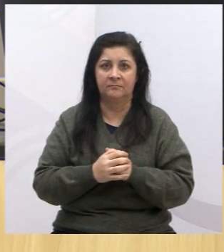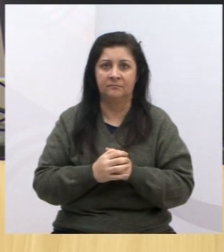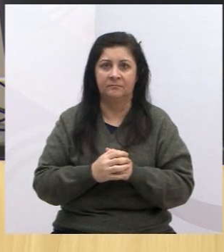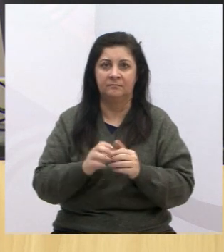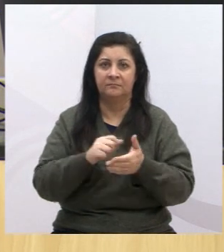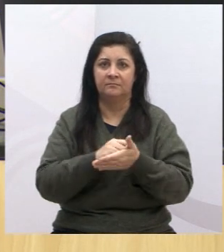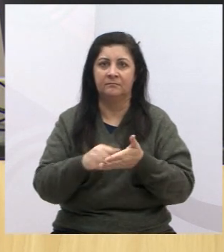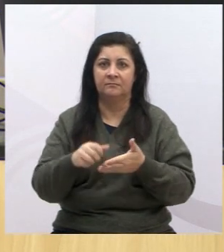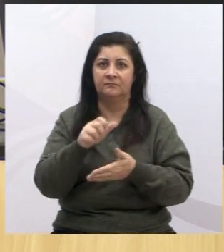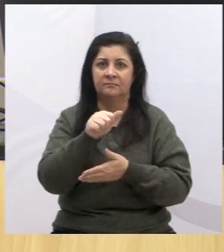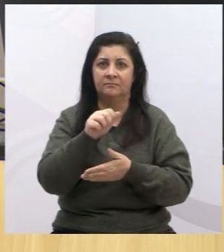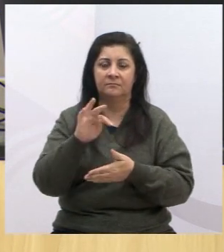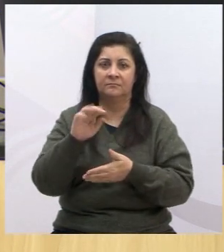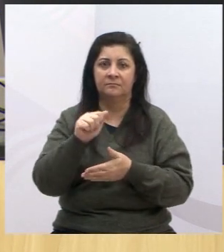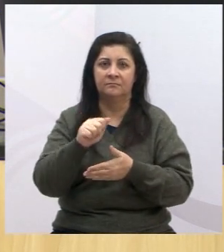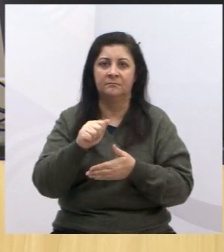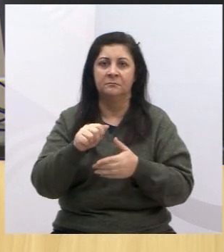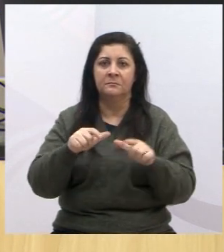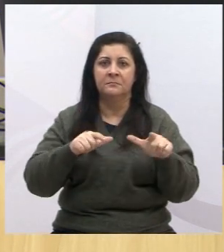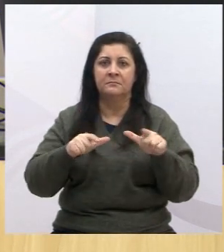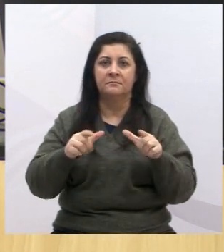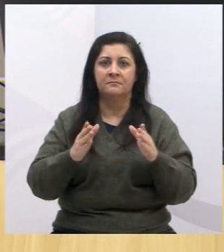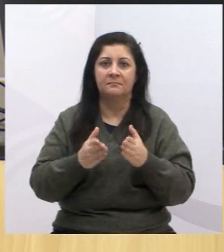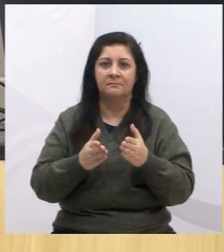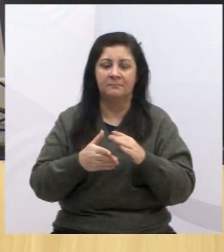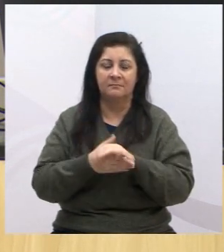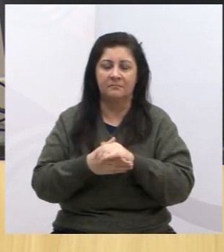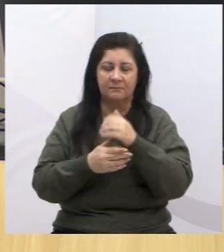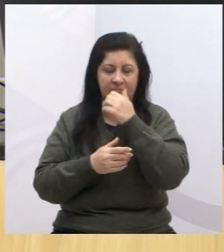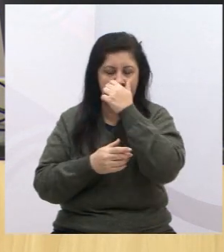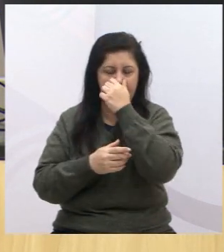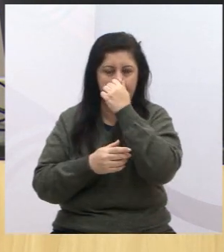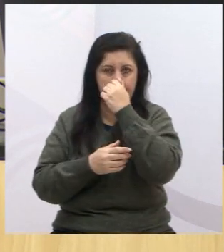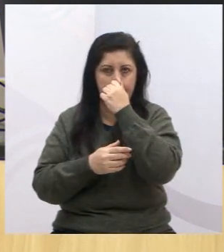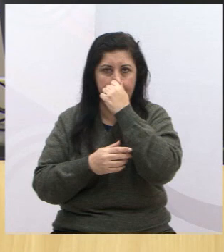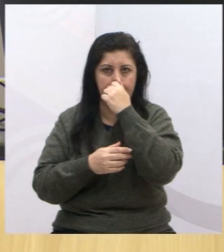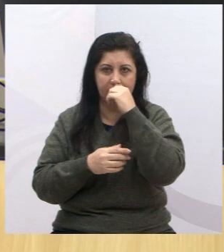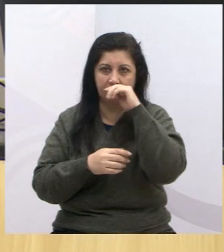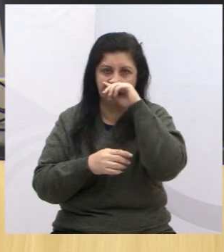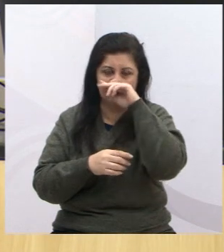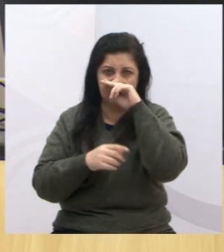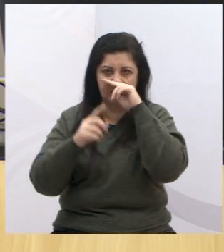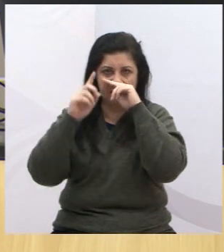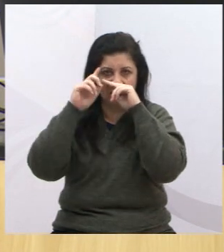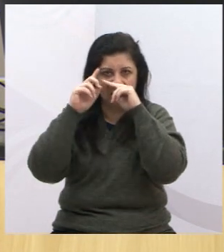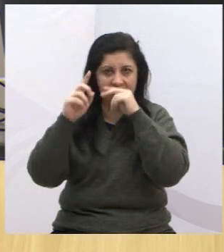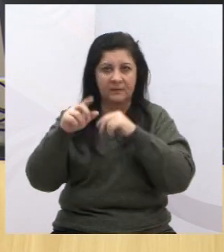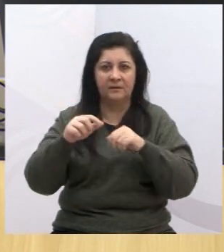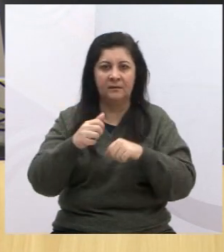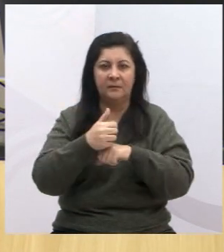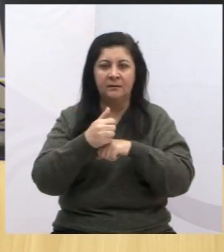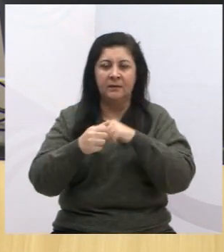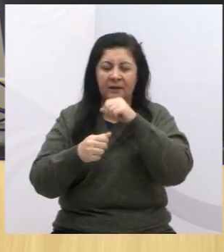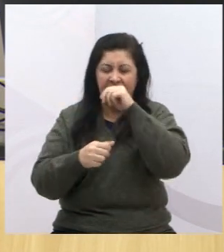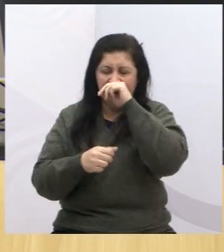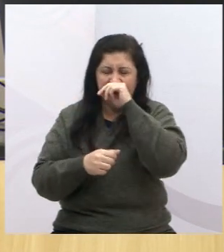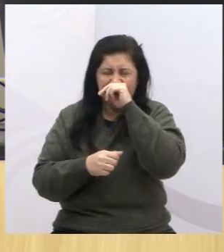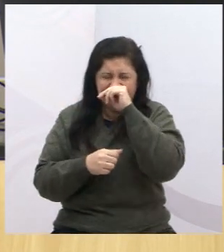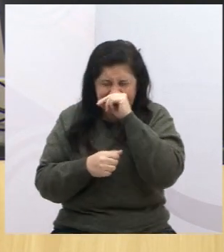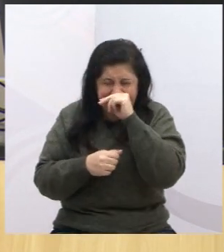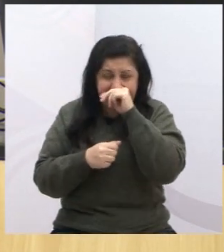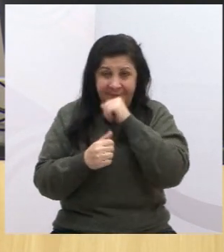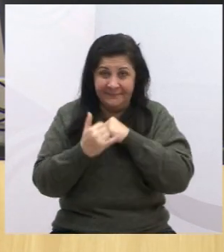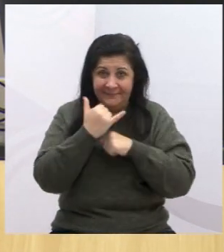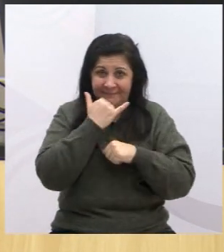seja constatado na ata dos trabalhos dessa sessão o registro do transcurso do Dia do Trabalhador Rural, 25 de maio. Essa data